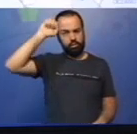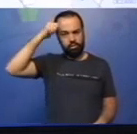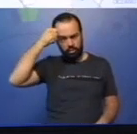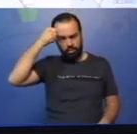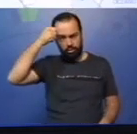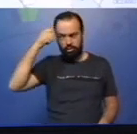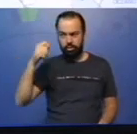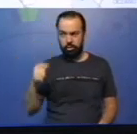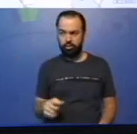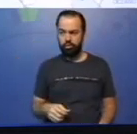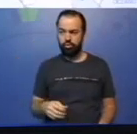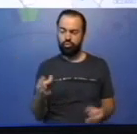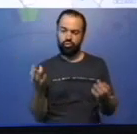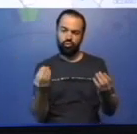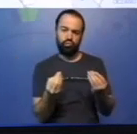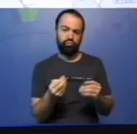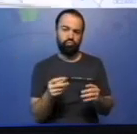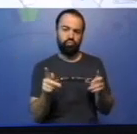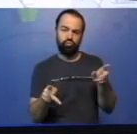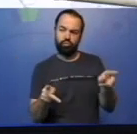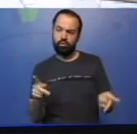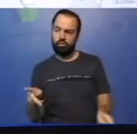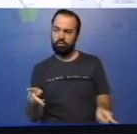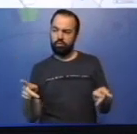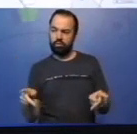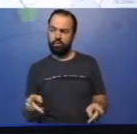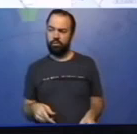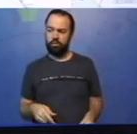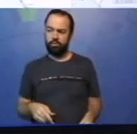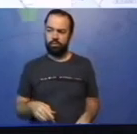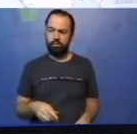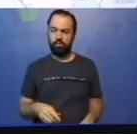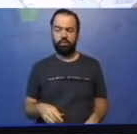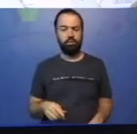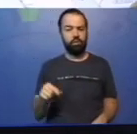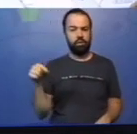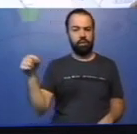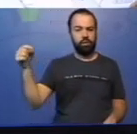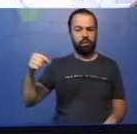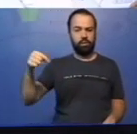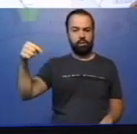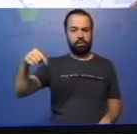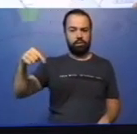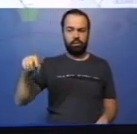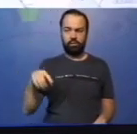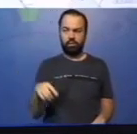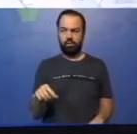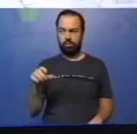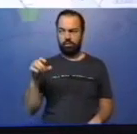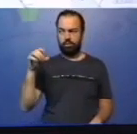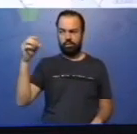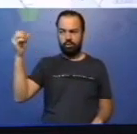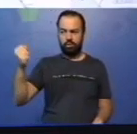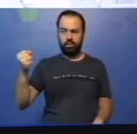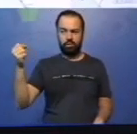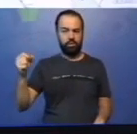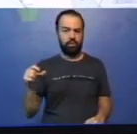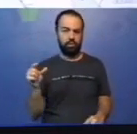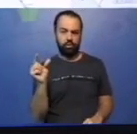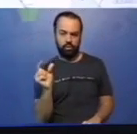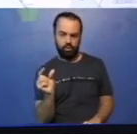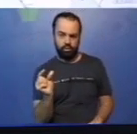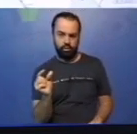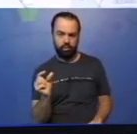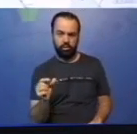750 milhões de pessoas. Os brancos no continente africano são minorias, é cerca de 25 milhões de pessoas,